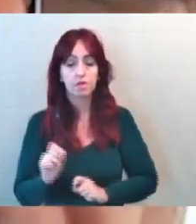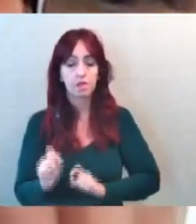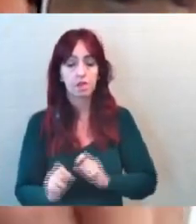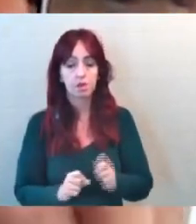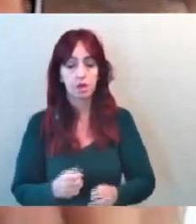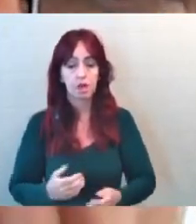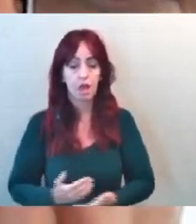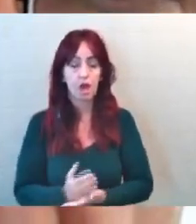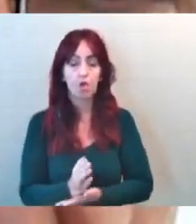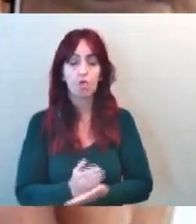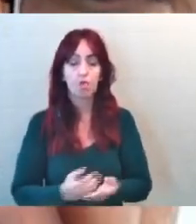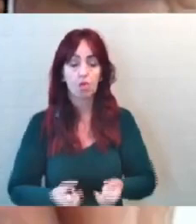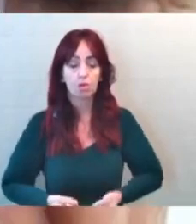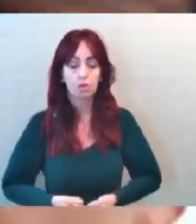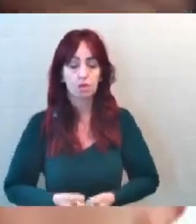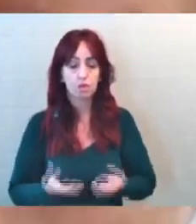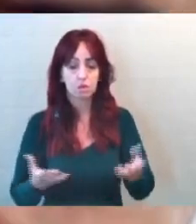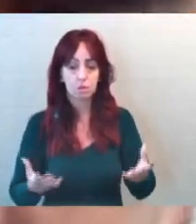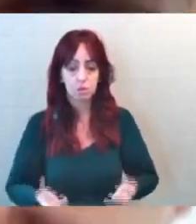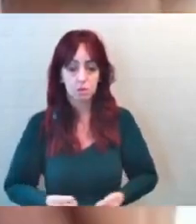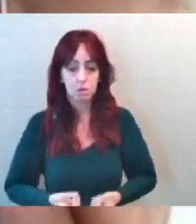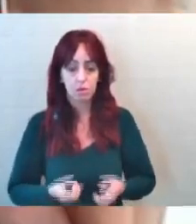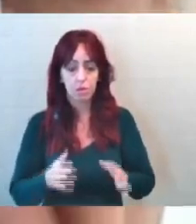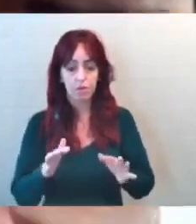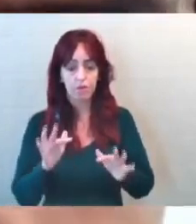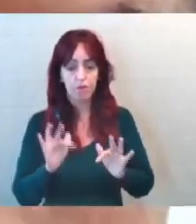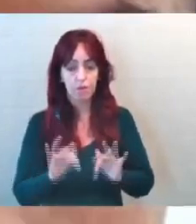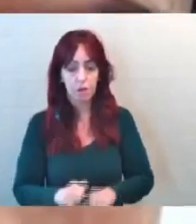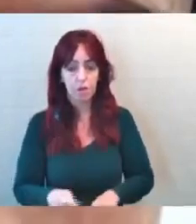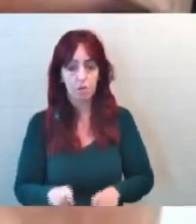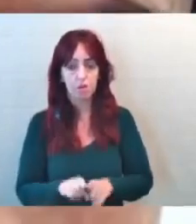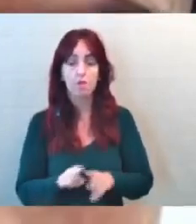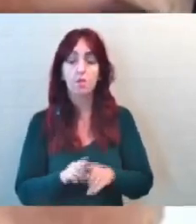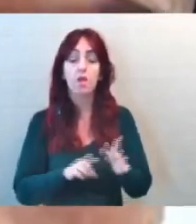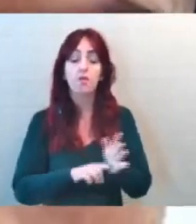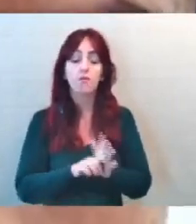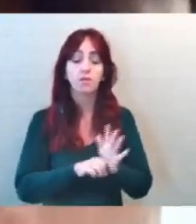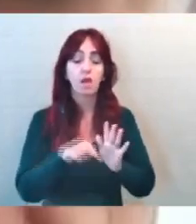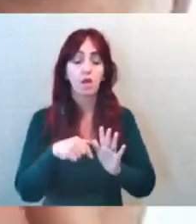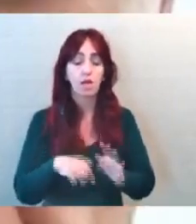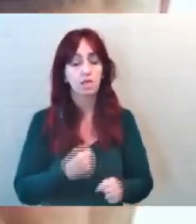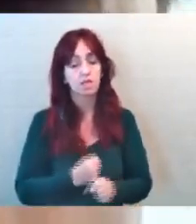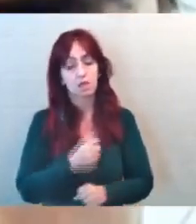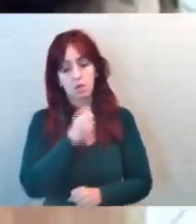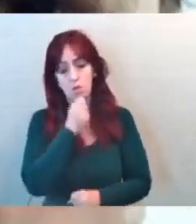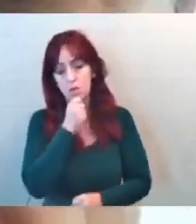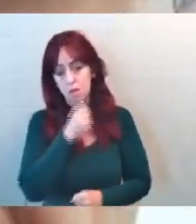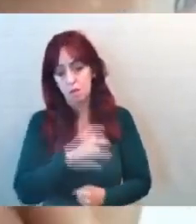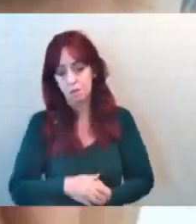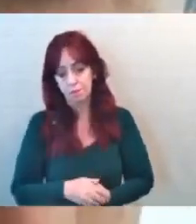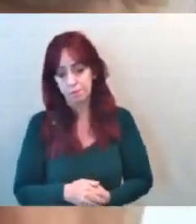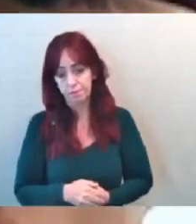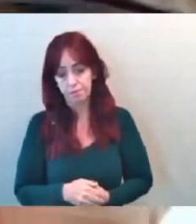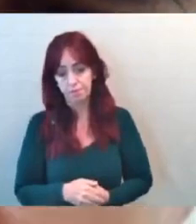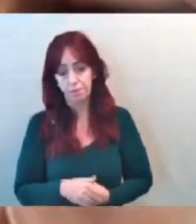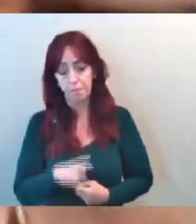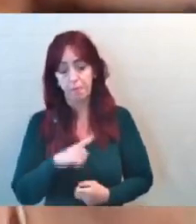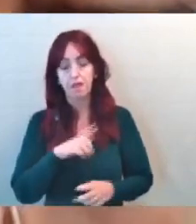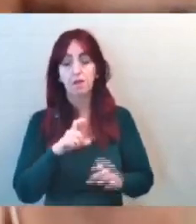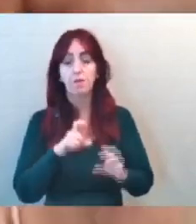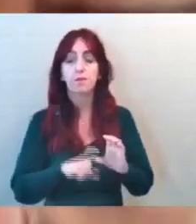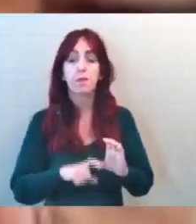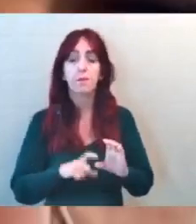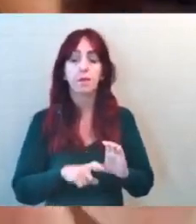algumas distribuições das execuções finais e fiscais este ano ainda. Estamos